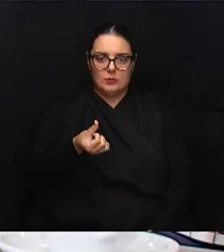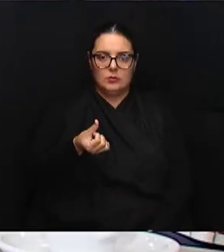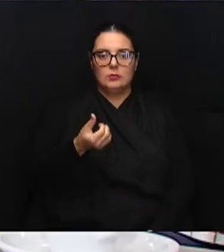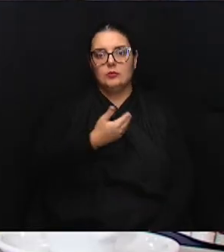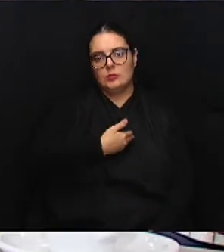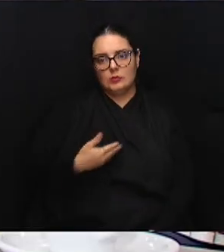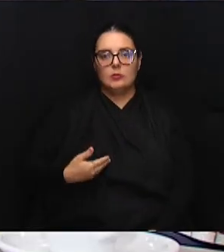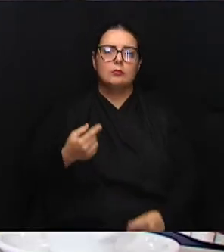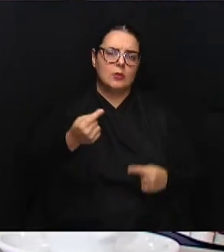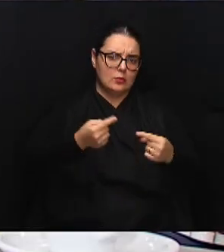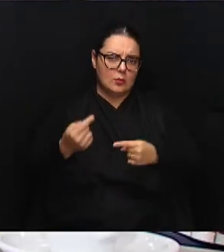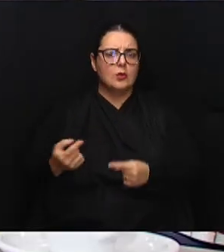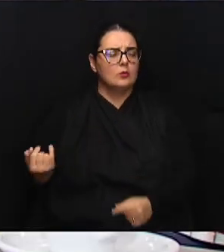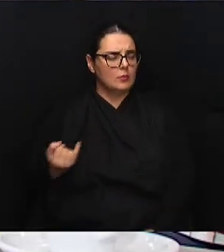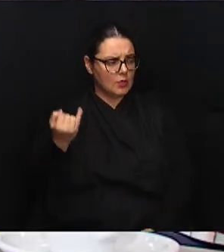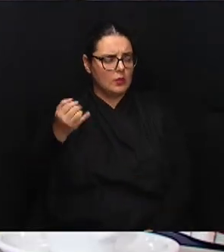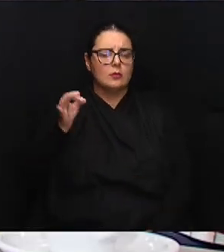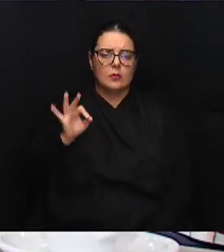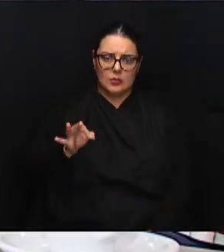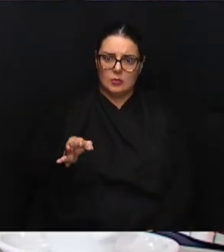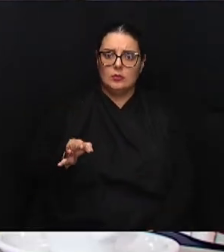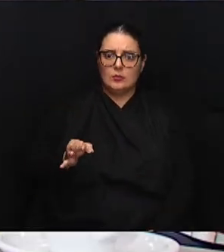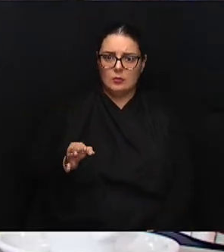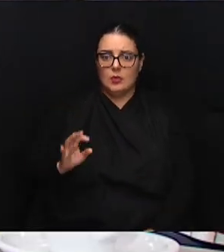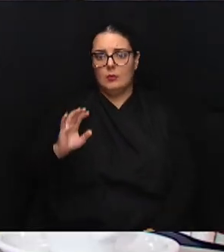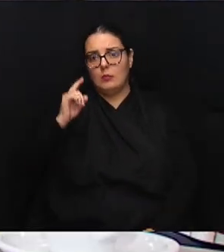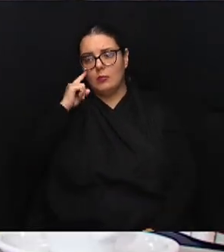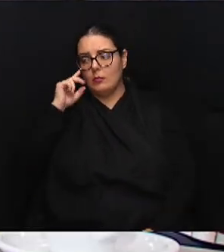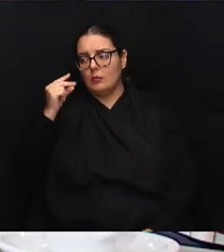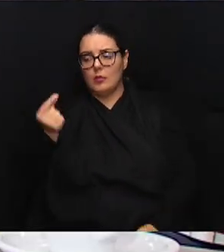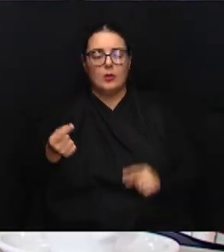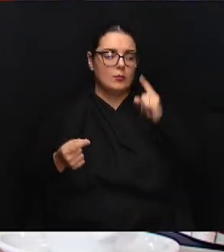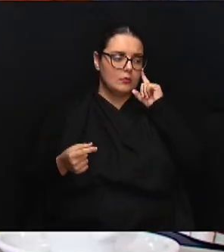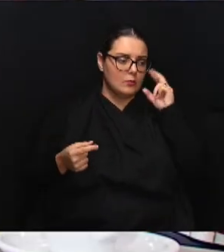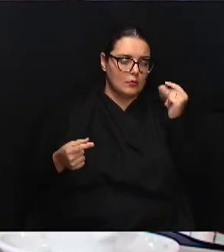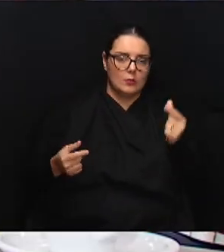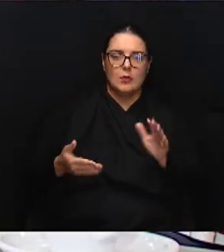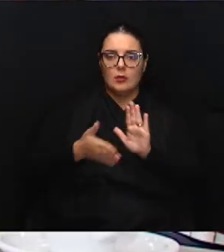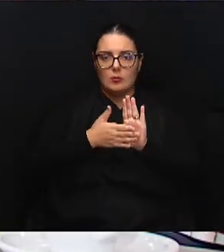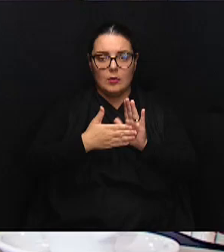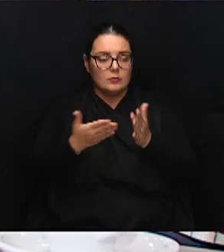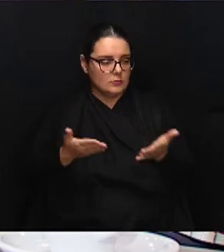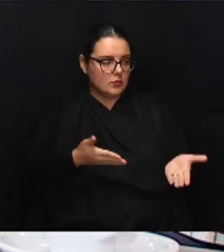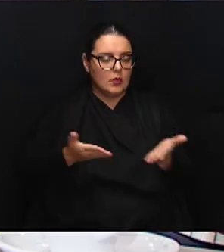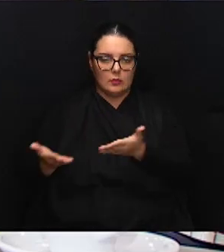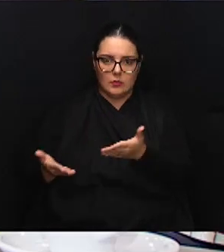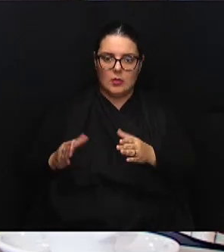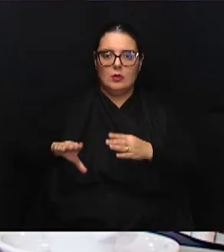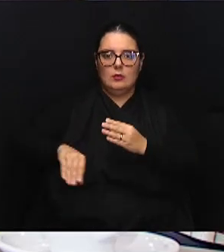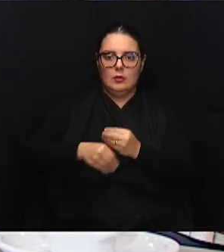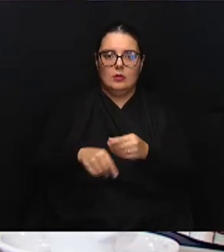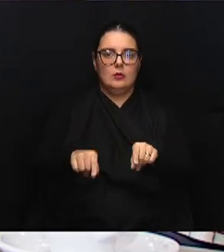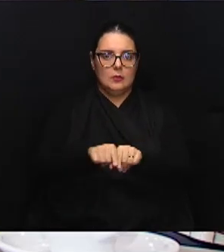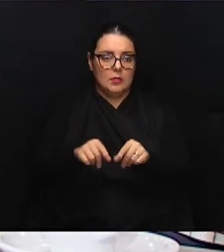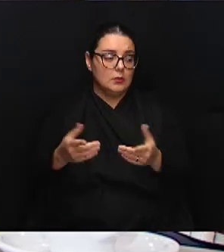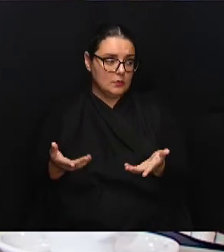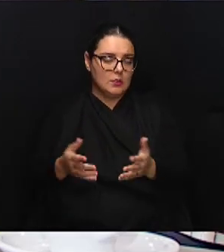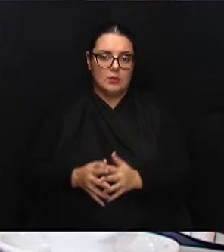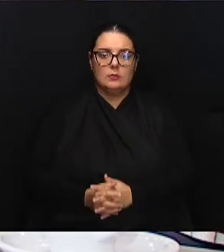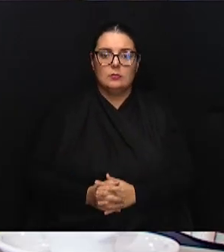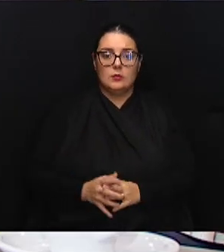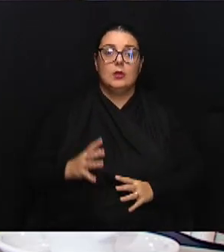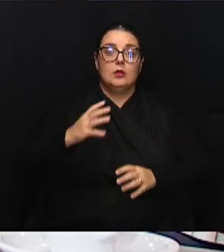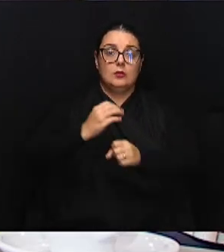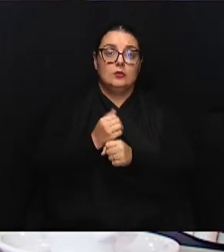Mas foi um debate muito rico, certamente surgiram muitas ideias propostas, foram apresentadas emendas também, mas tudo isso